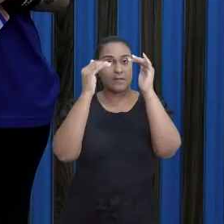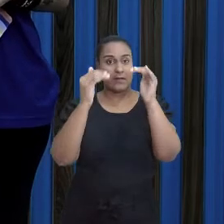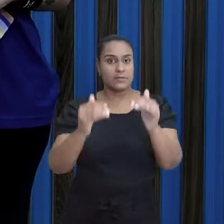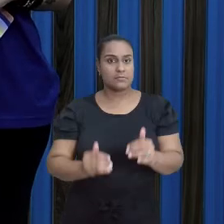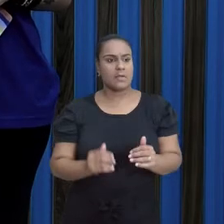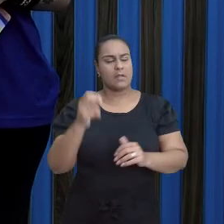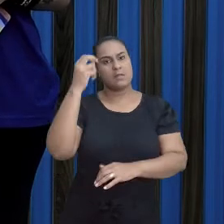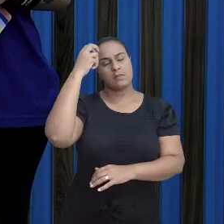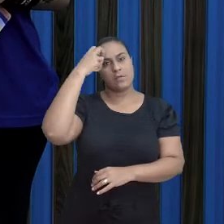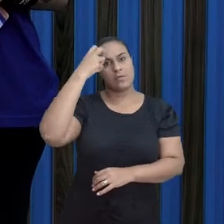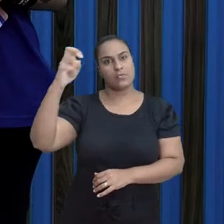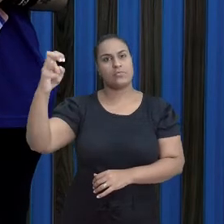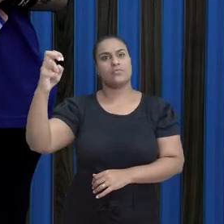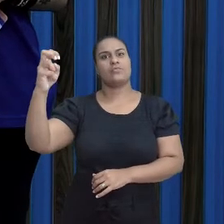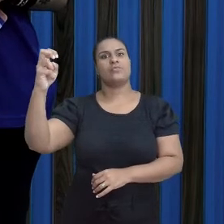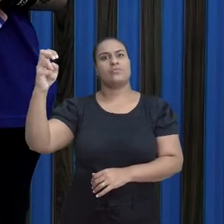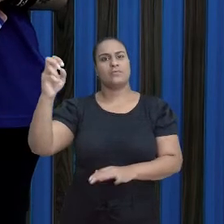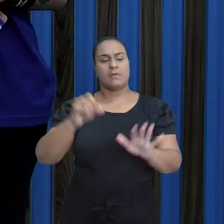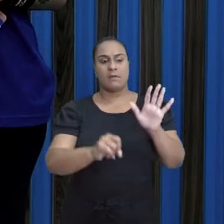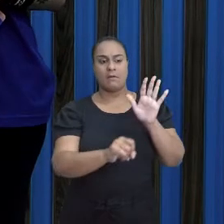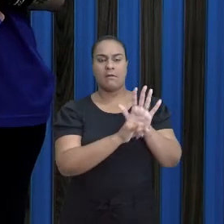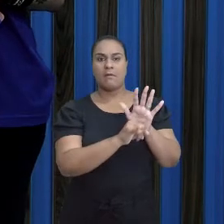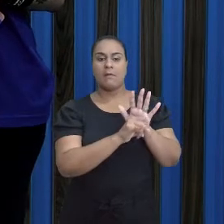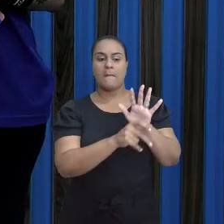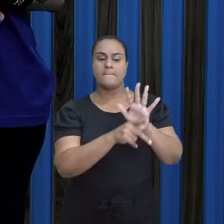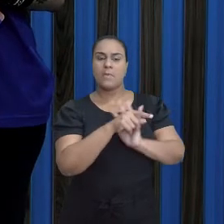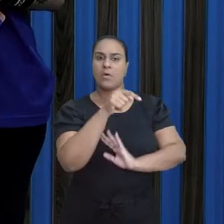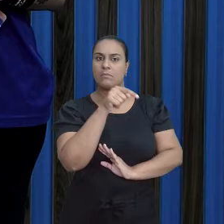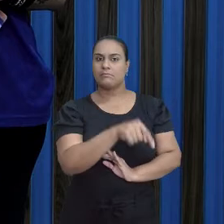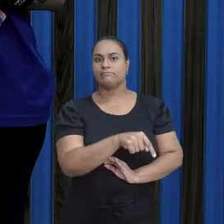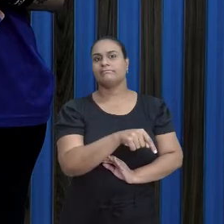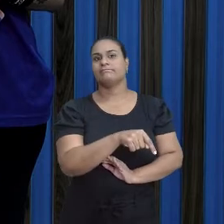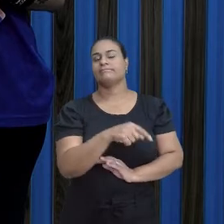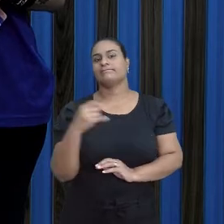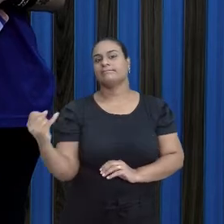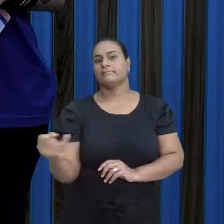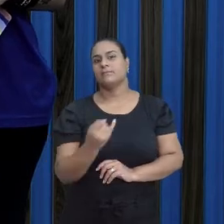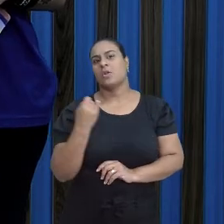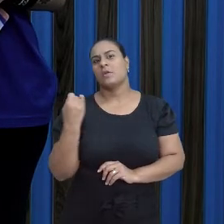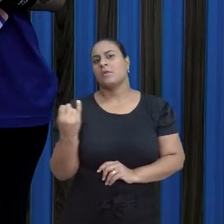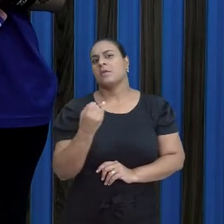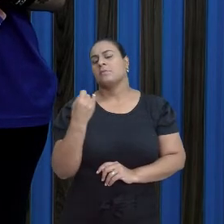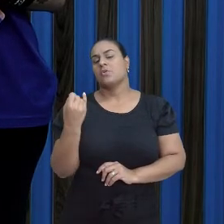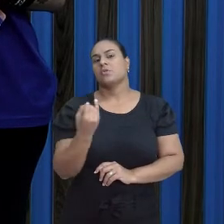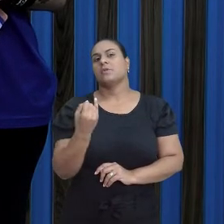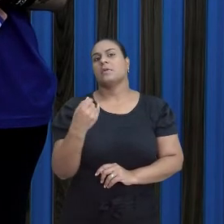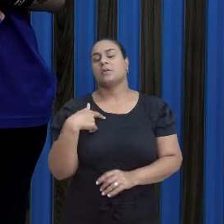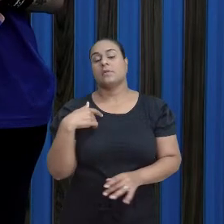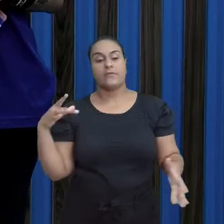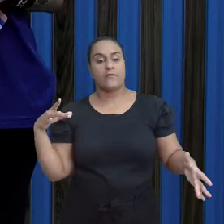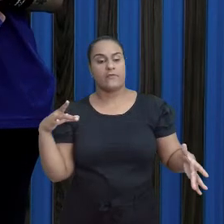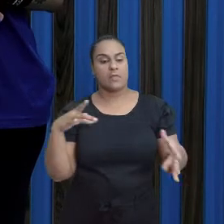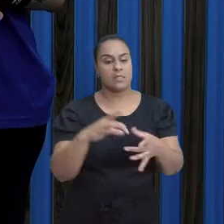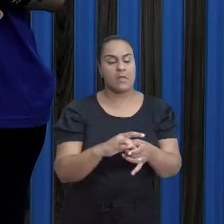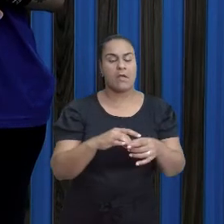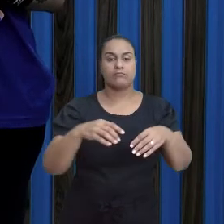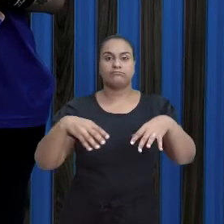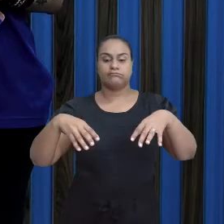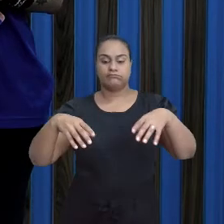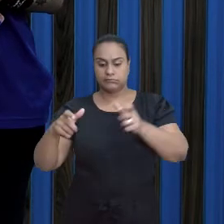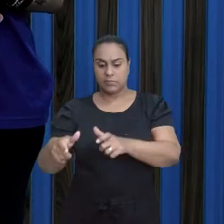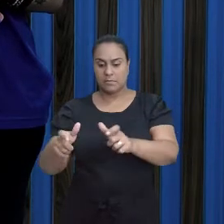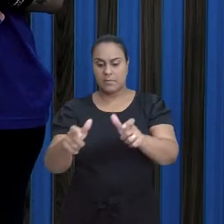sua cultura, à sua identidade. E isso é muito importante, porque a gente está falando aqui da relação com a terra, mas